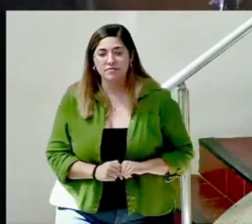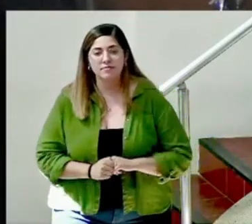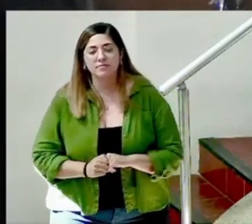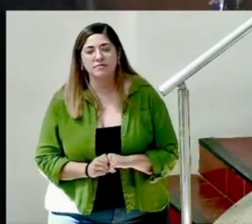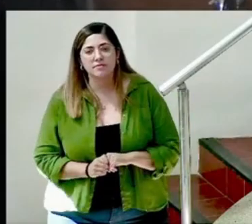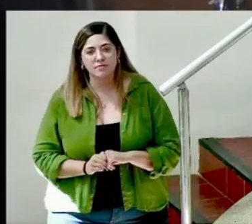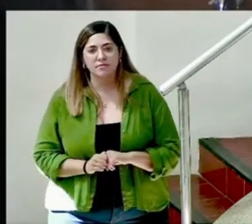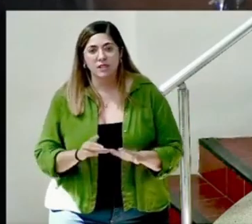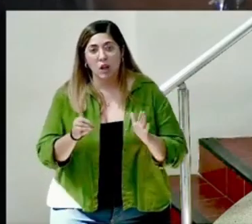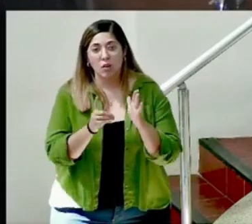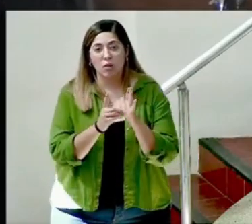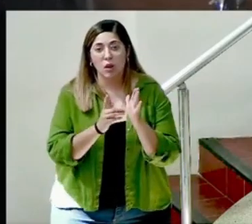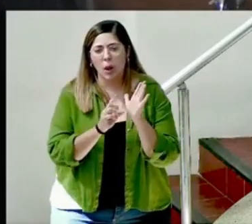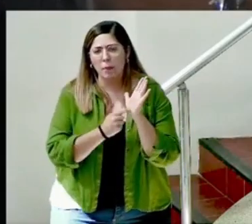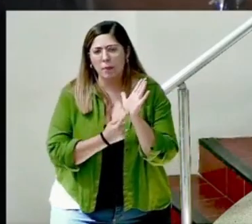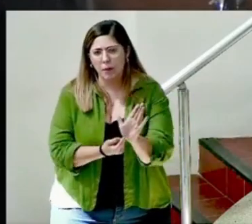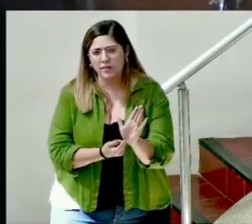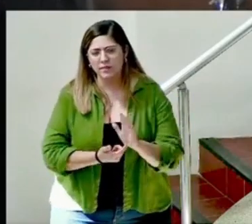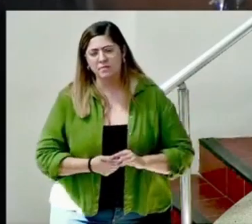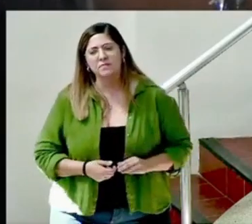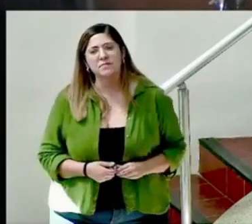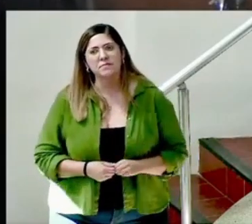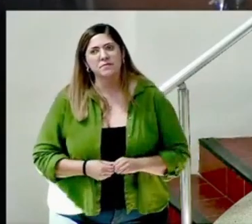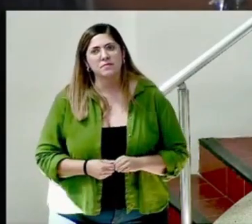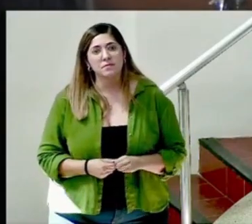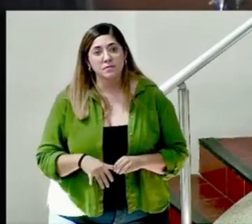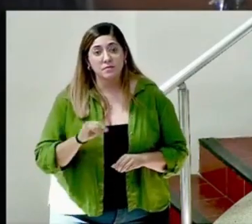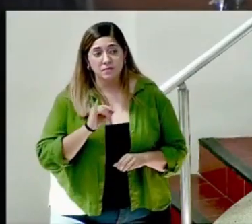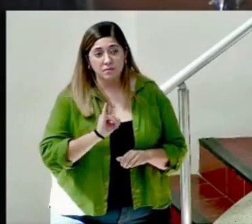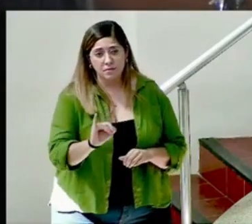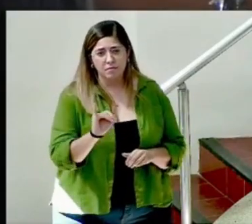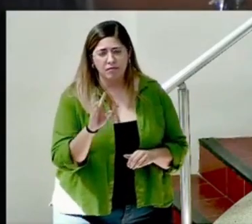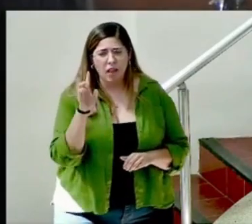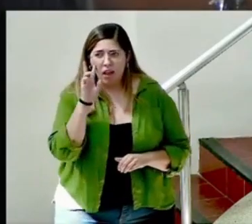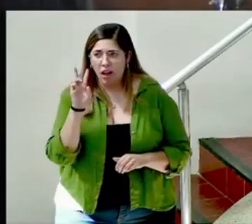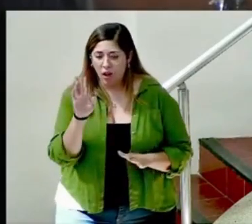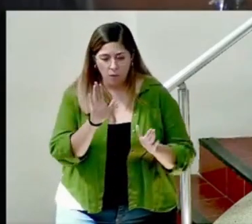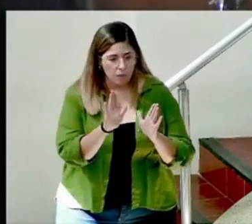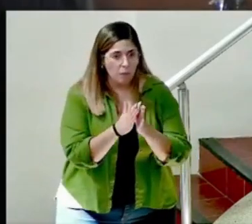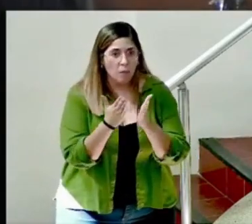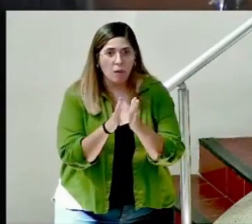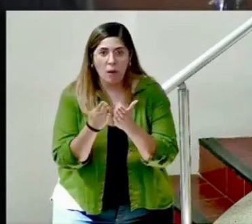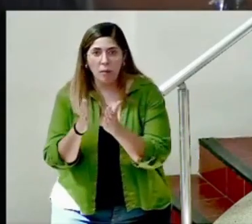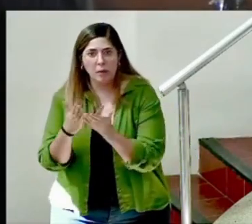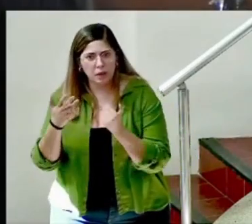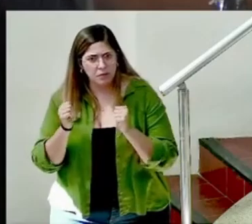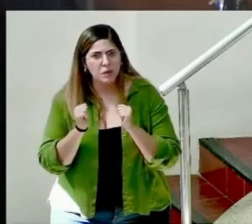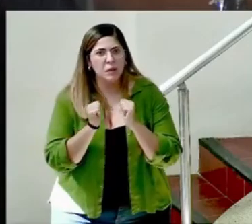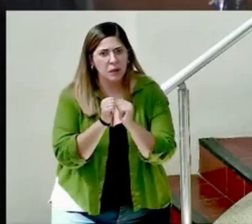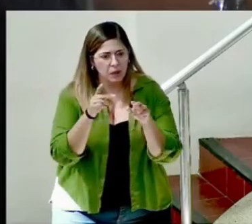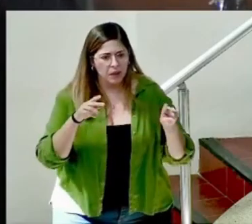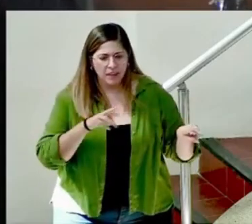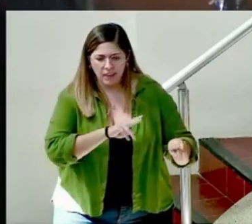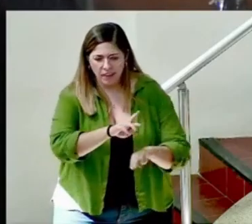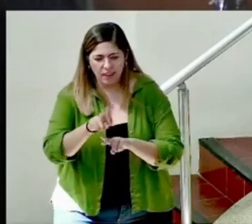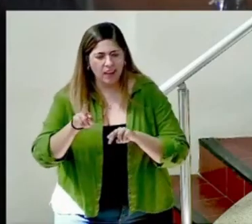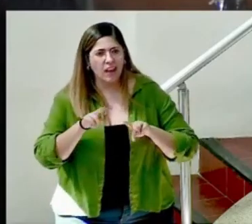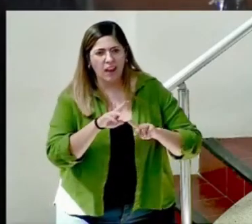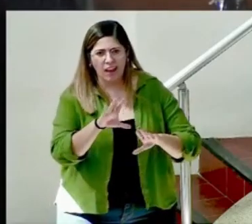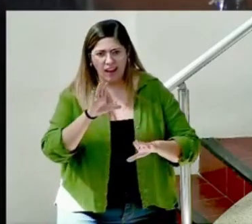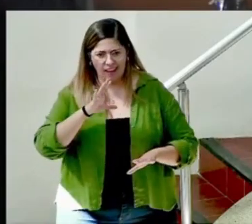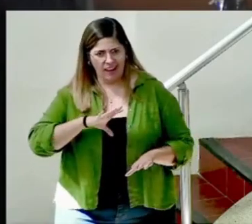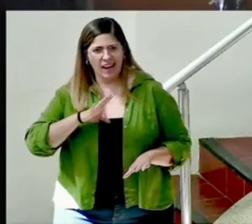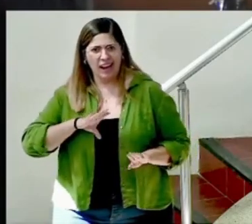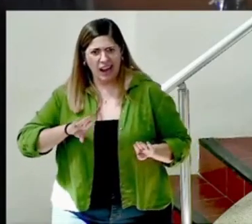lá, Deuteronômio 15, 7. Se houver algum pobre entre vocês, no meio dos seus irmãos, em alguma das cidades